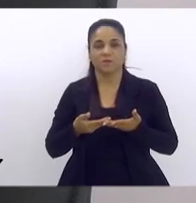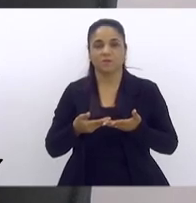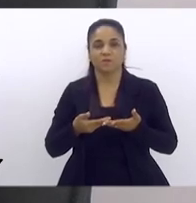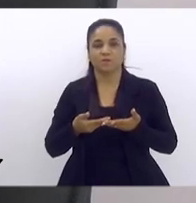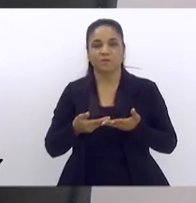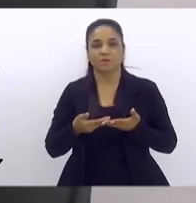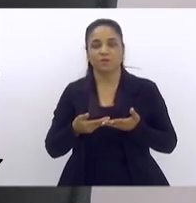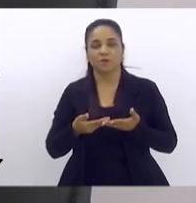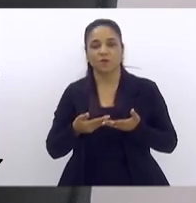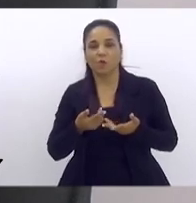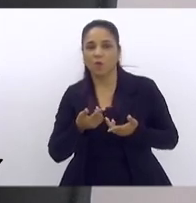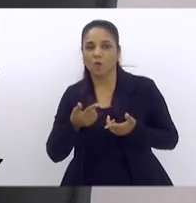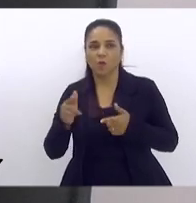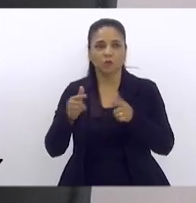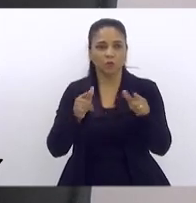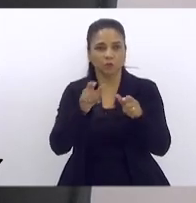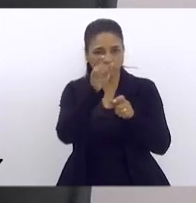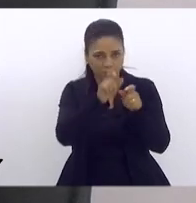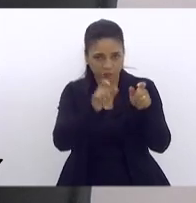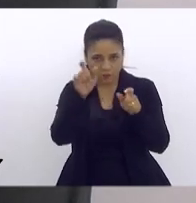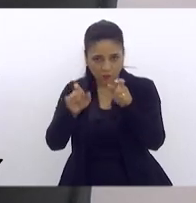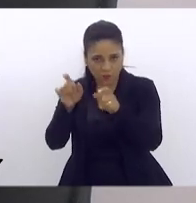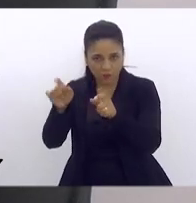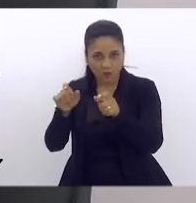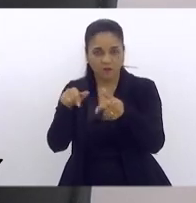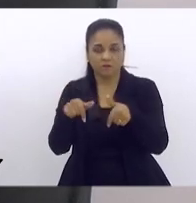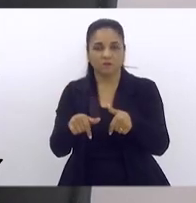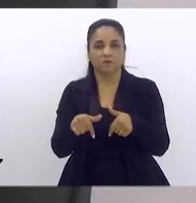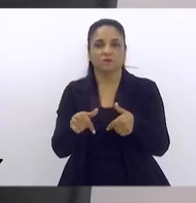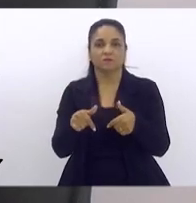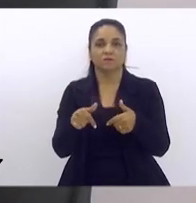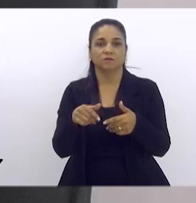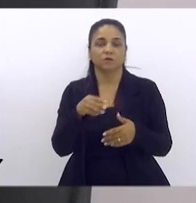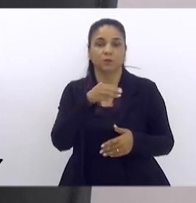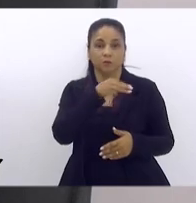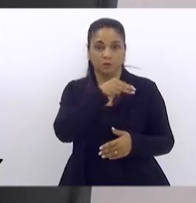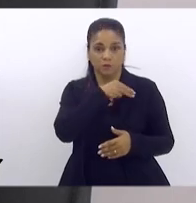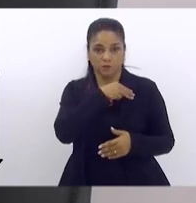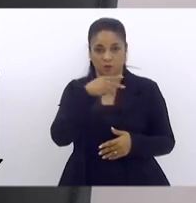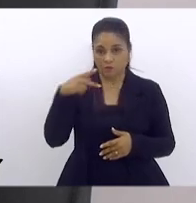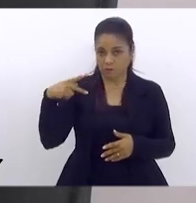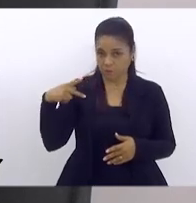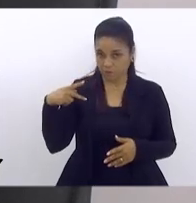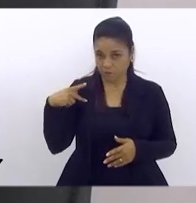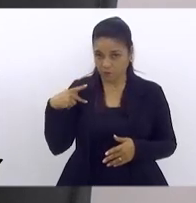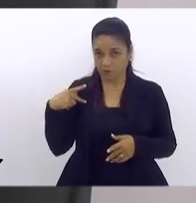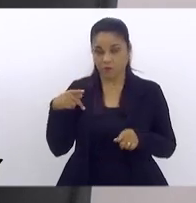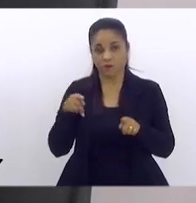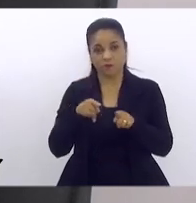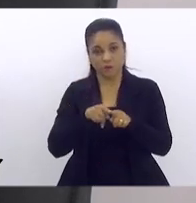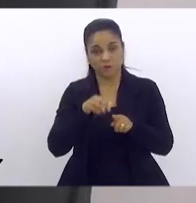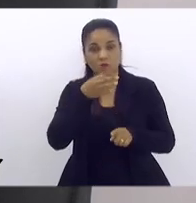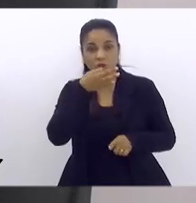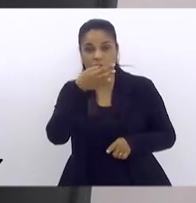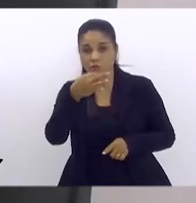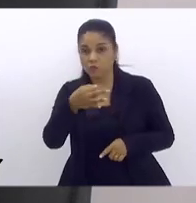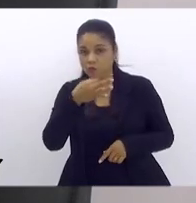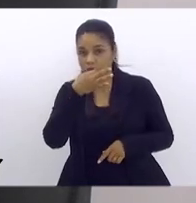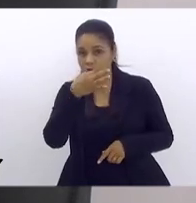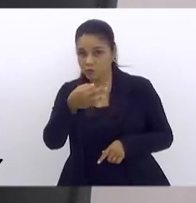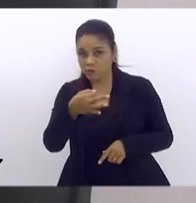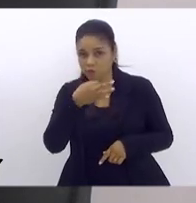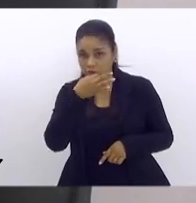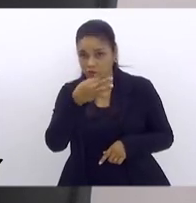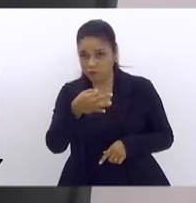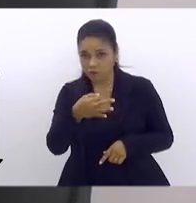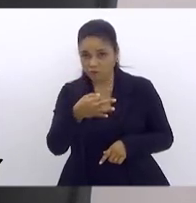outros outras pessoas né até no Ministério Público foi nos sugerido que Não